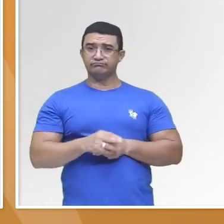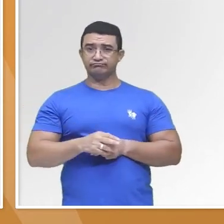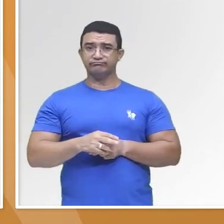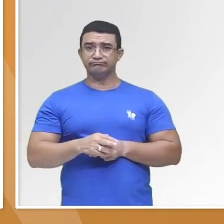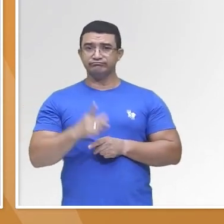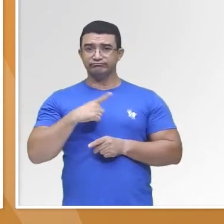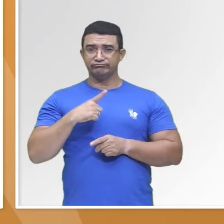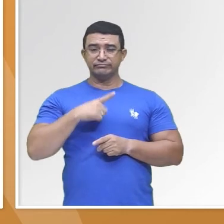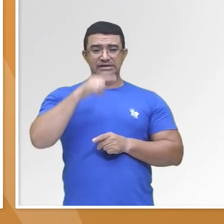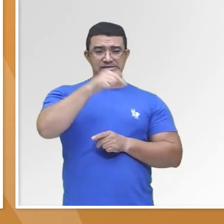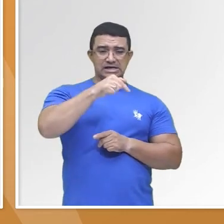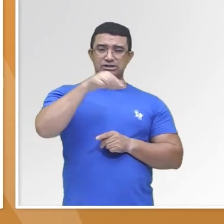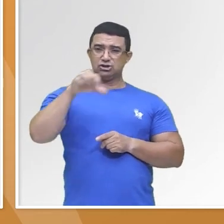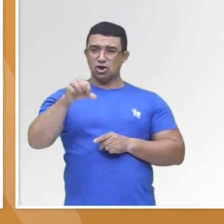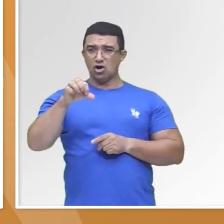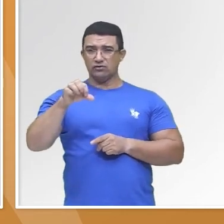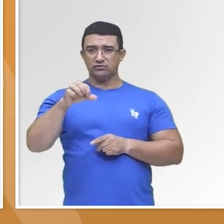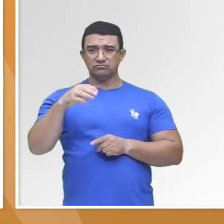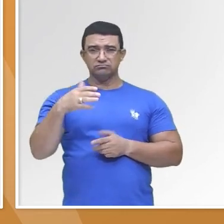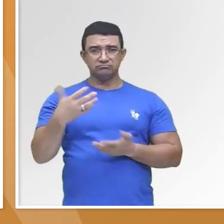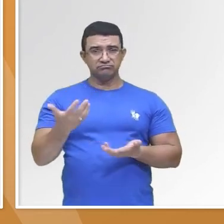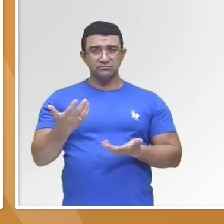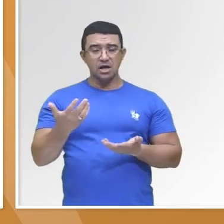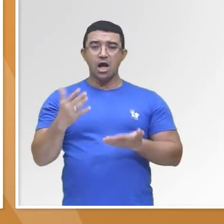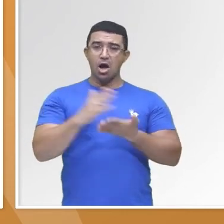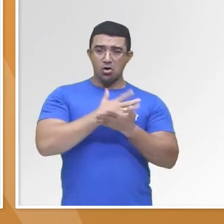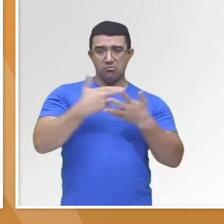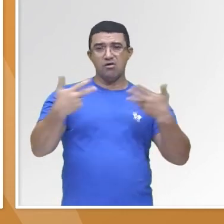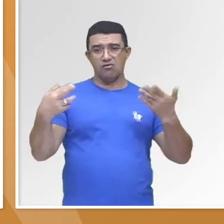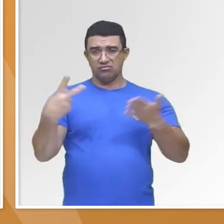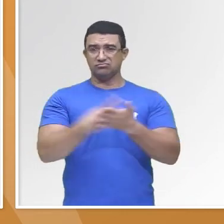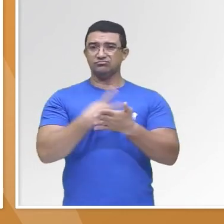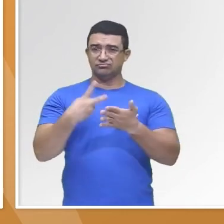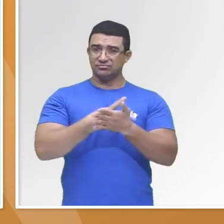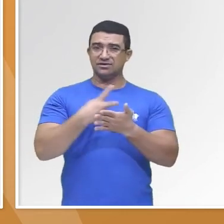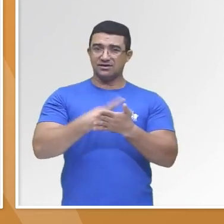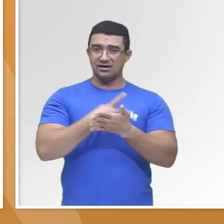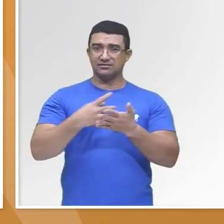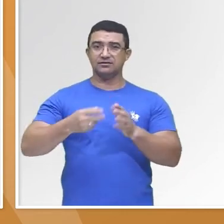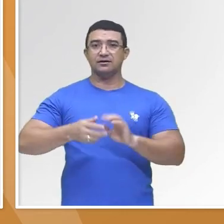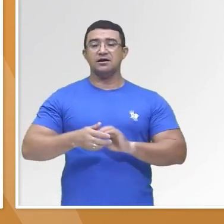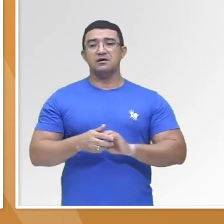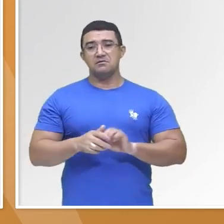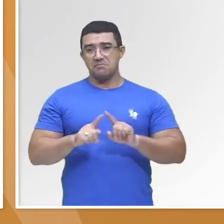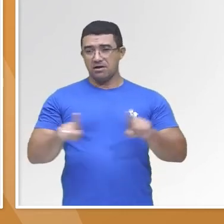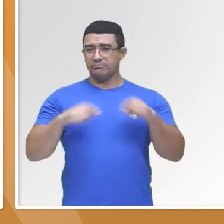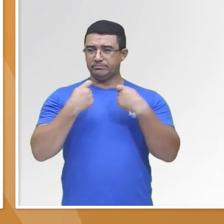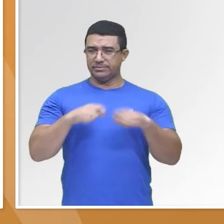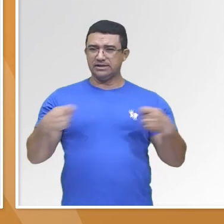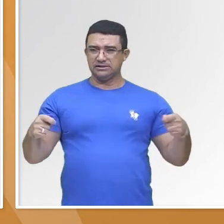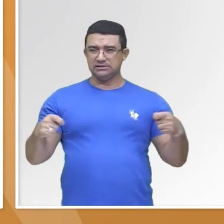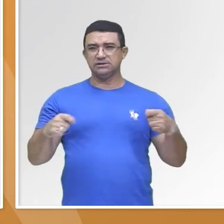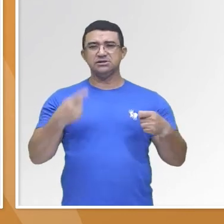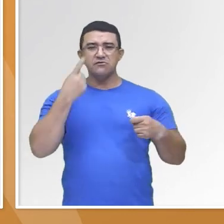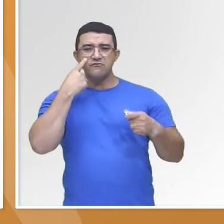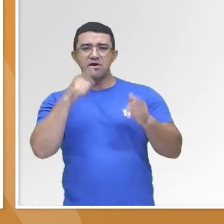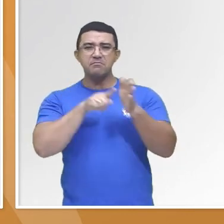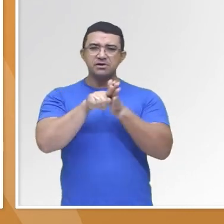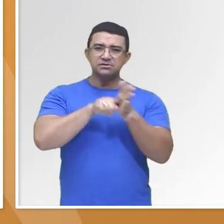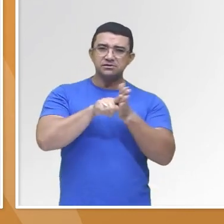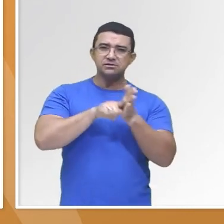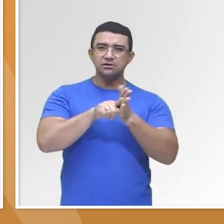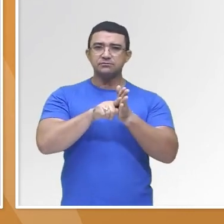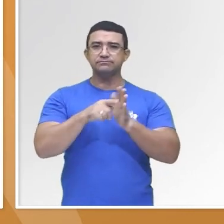em 79º lugar. Alguma coisa está errada, né? Alguma coisa precisa ser investigada, ser